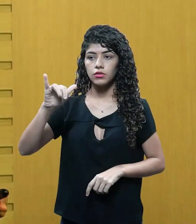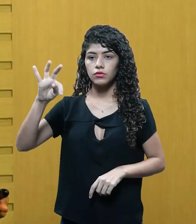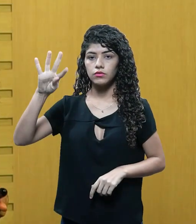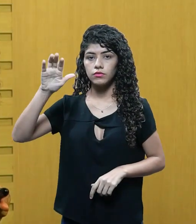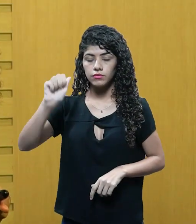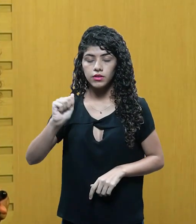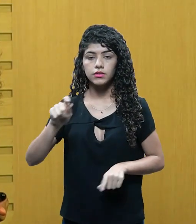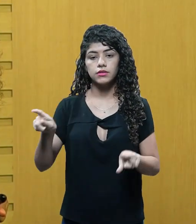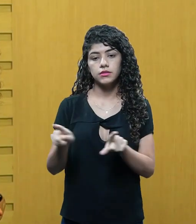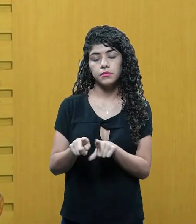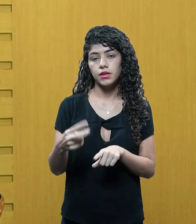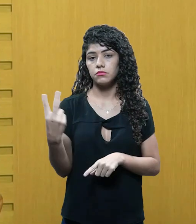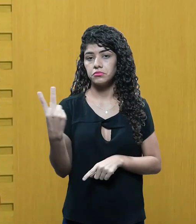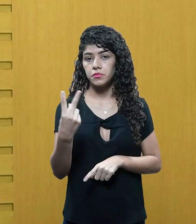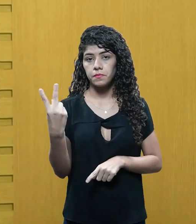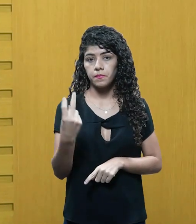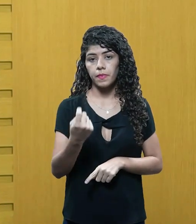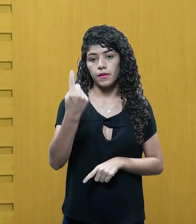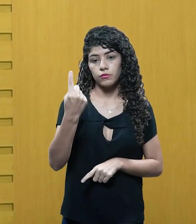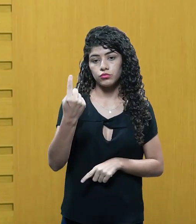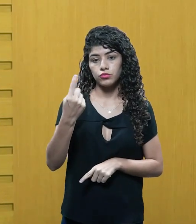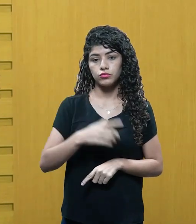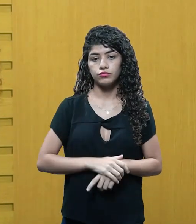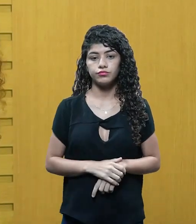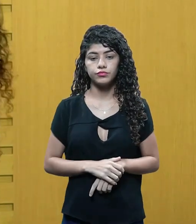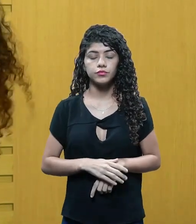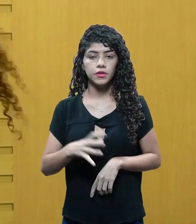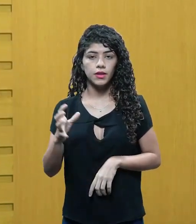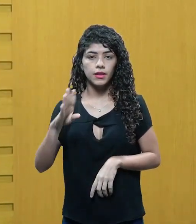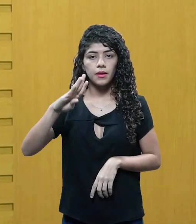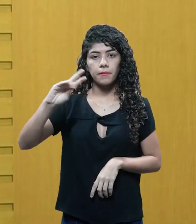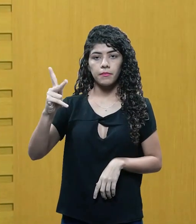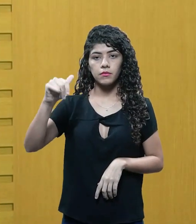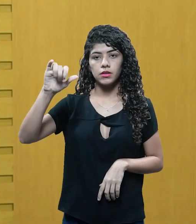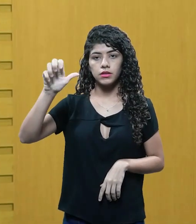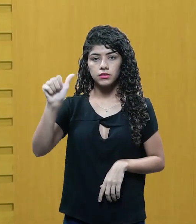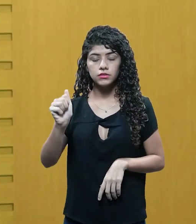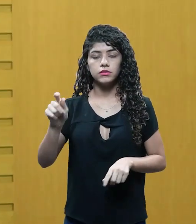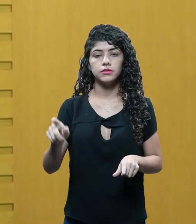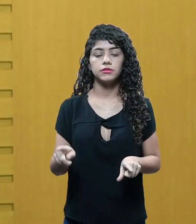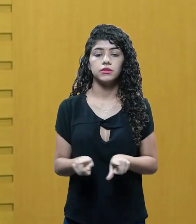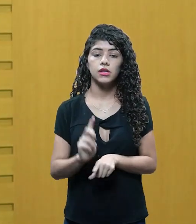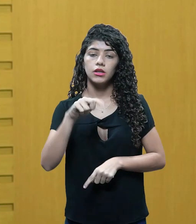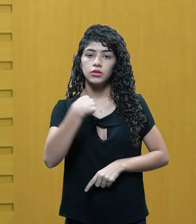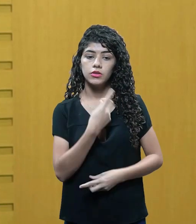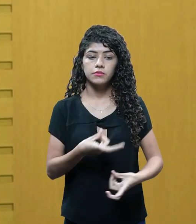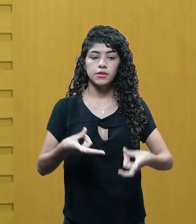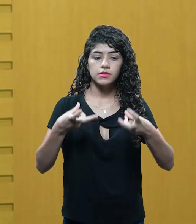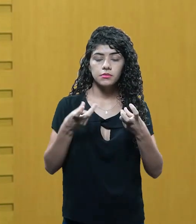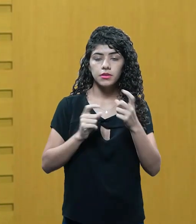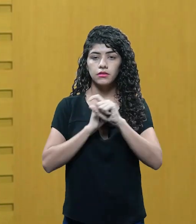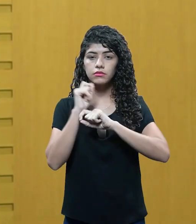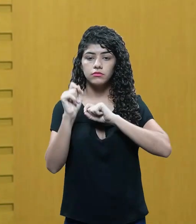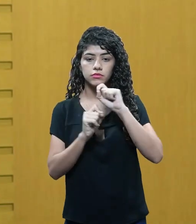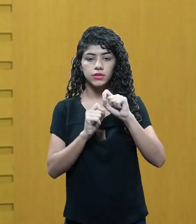Fitas e o Motriz. São 2, um filme é de Minas Gerais e outro filme é da Bahia. São filmes que a gente